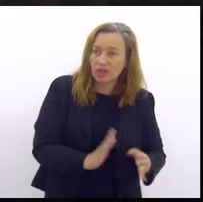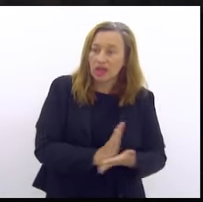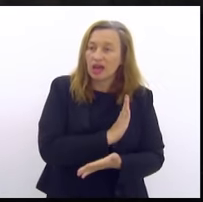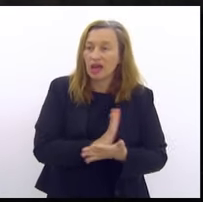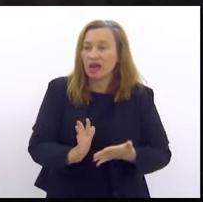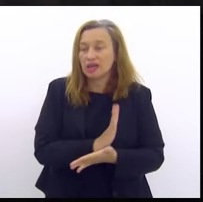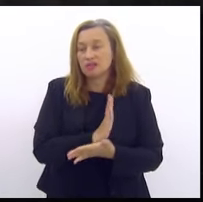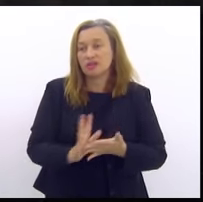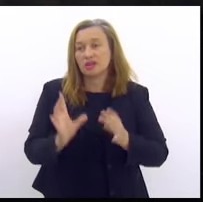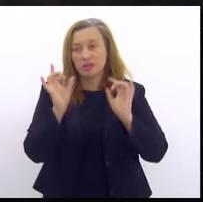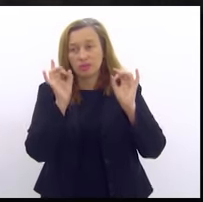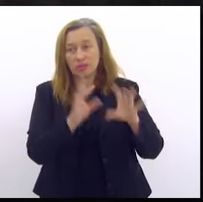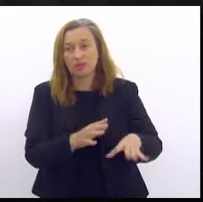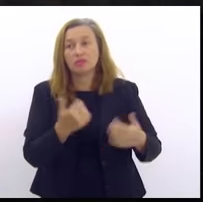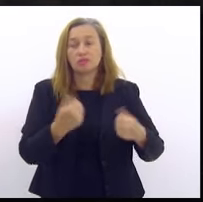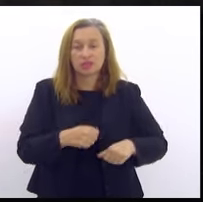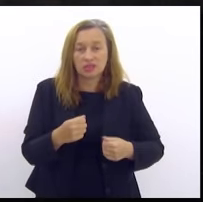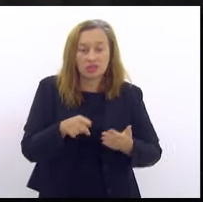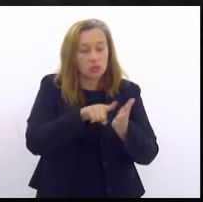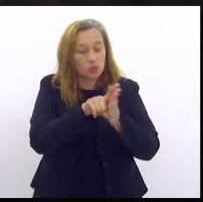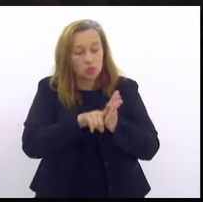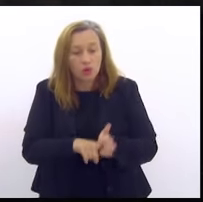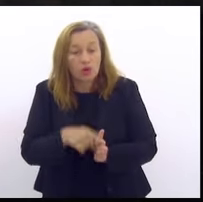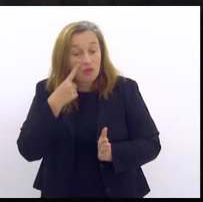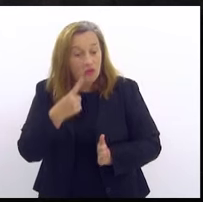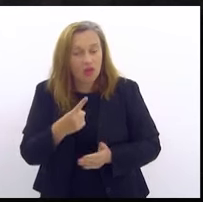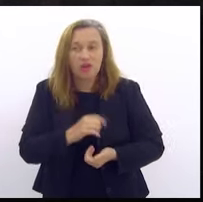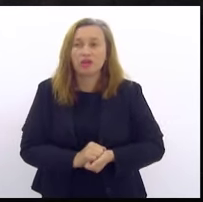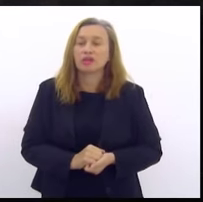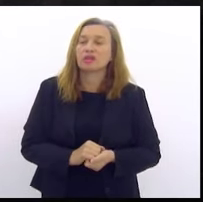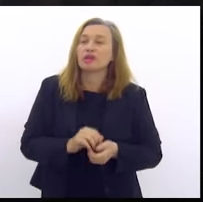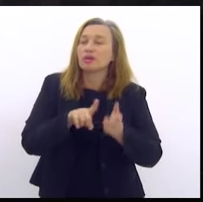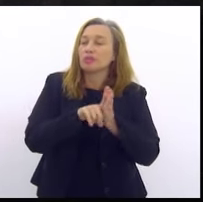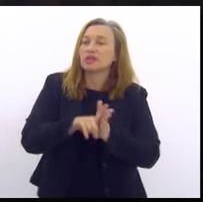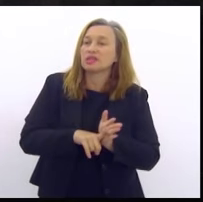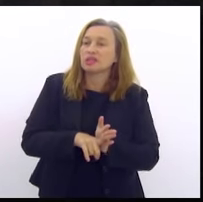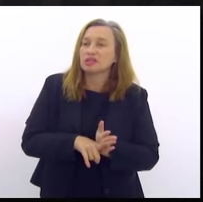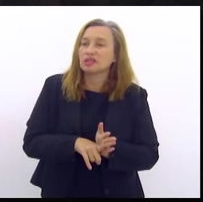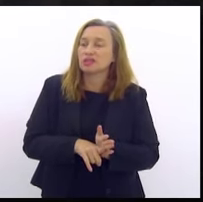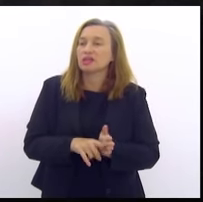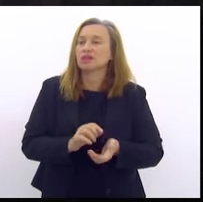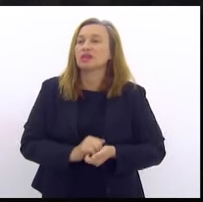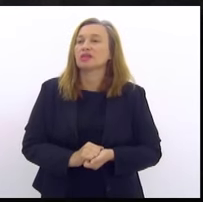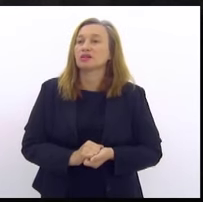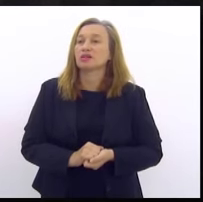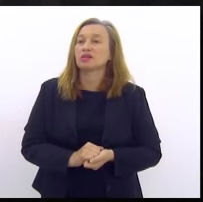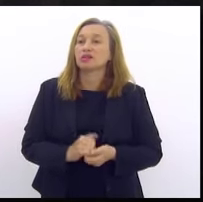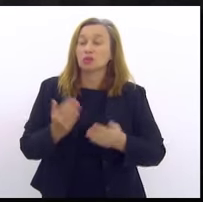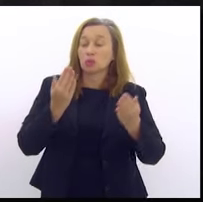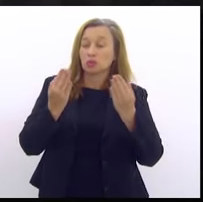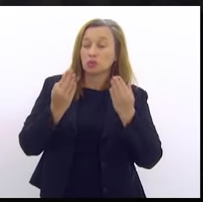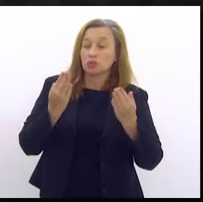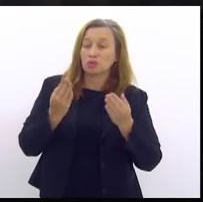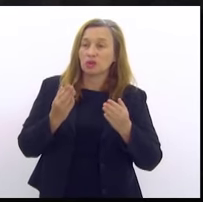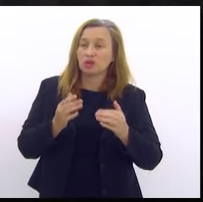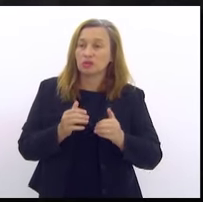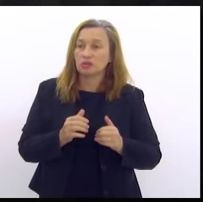vezes joga na rede, ele precisa consultar, pesquisar possível mandato aberto de suspeitos